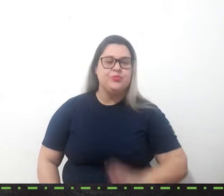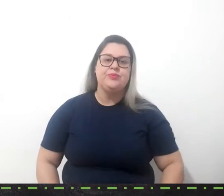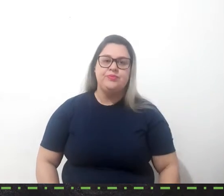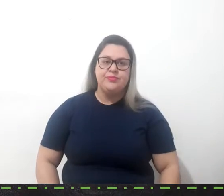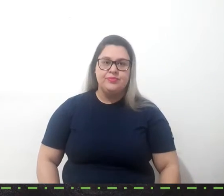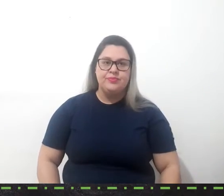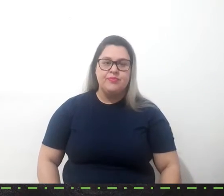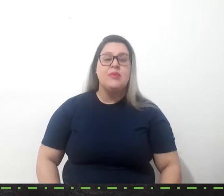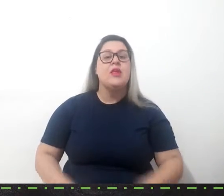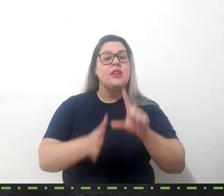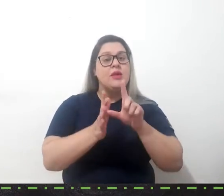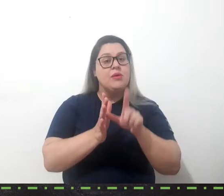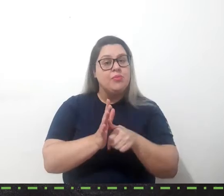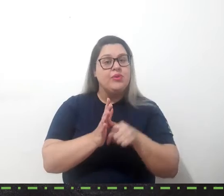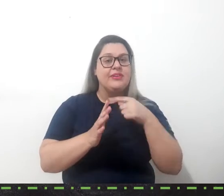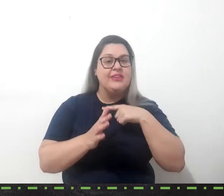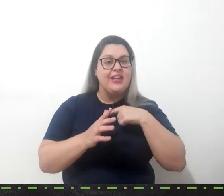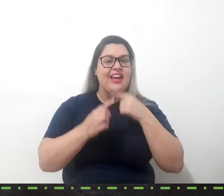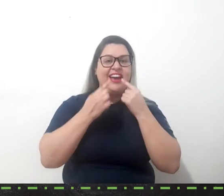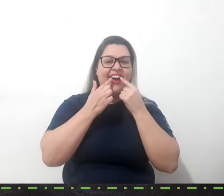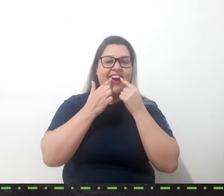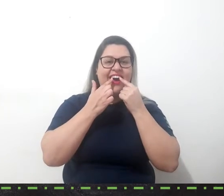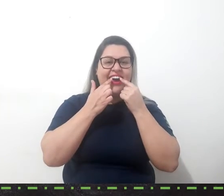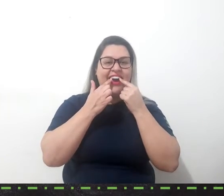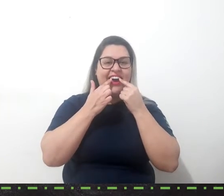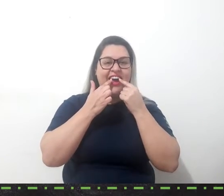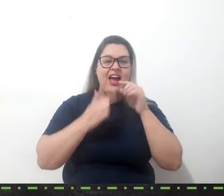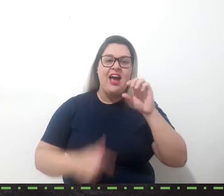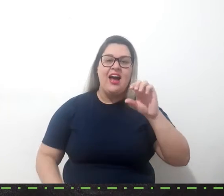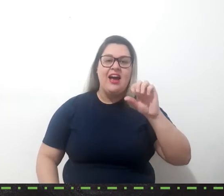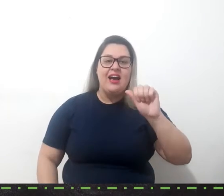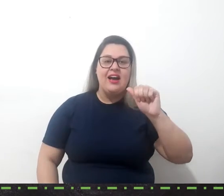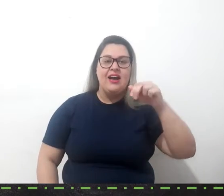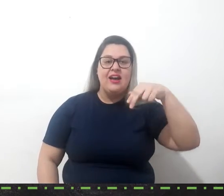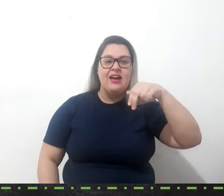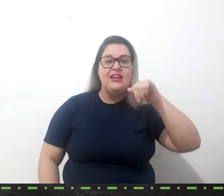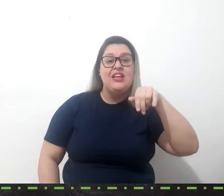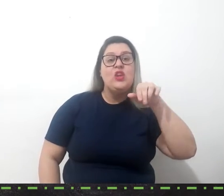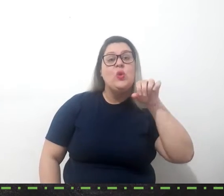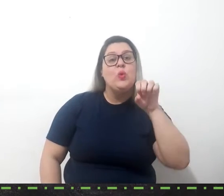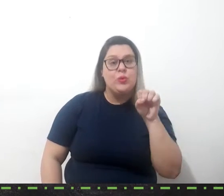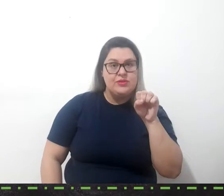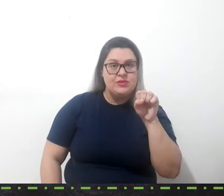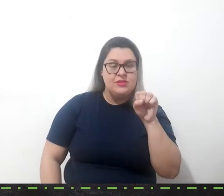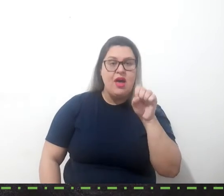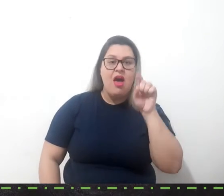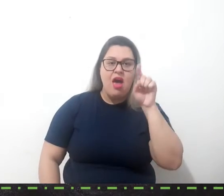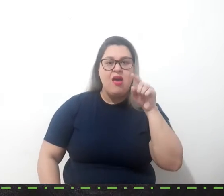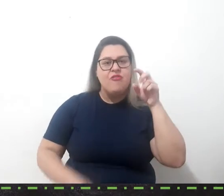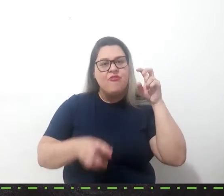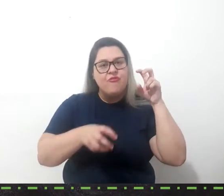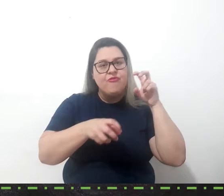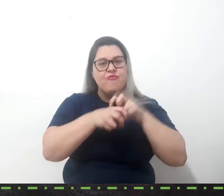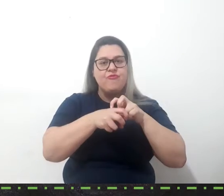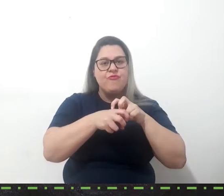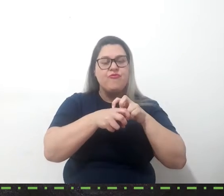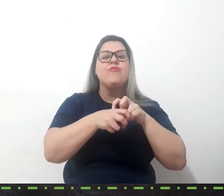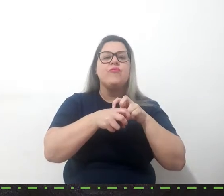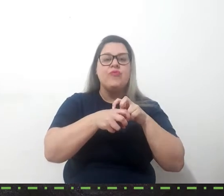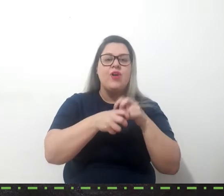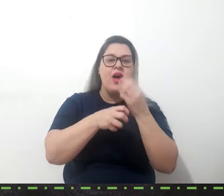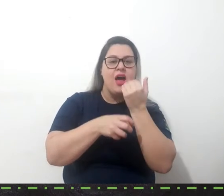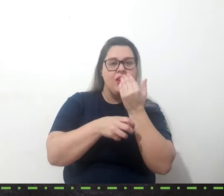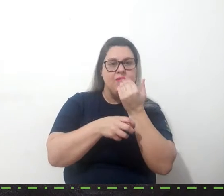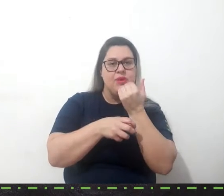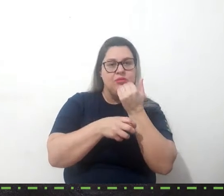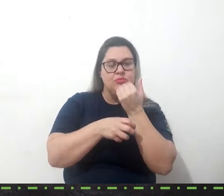Depois a gente tem esses dentes pontudinhos, caninos, que eles servem para perfurar o alimento, como por exemplo